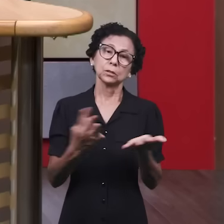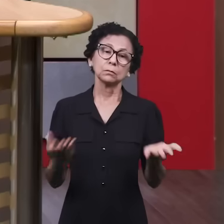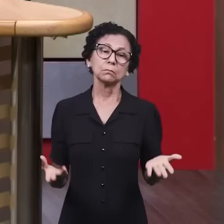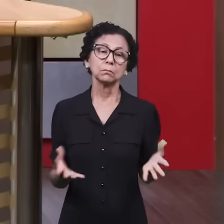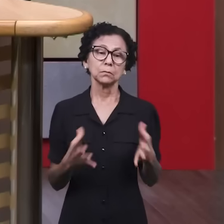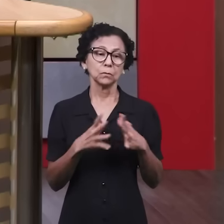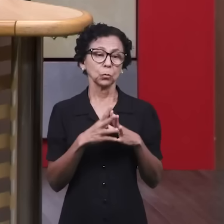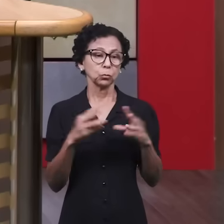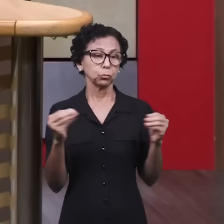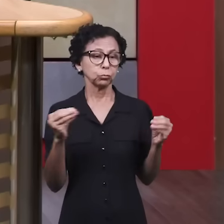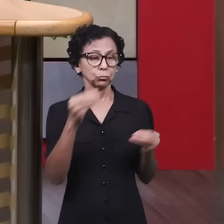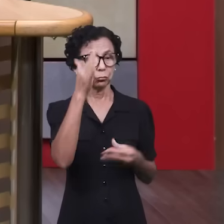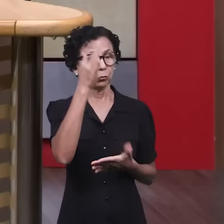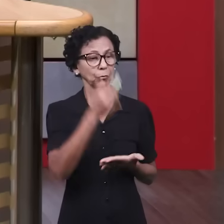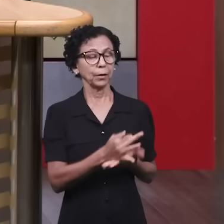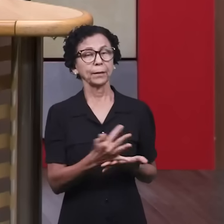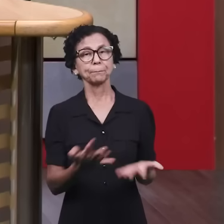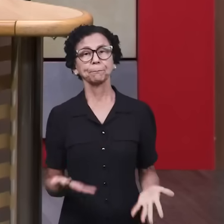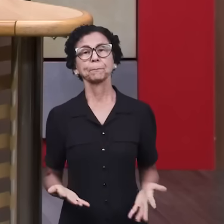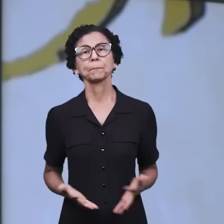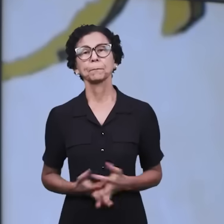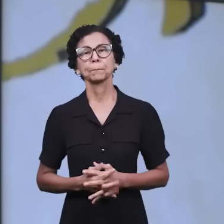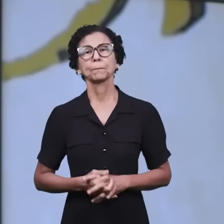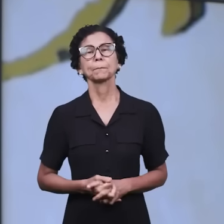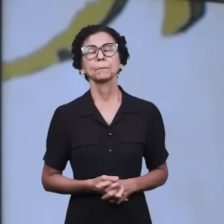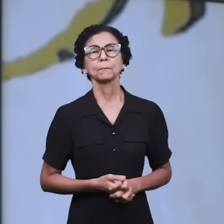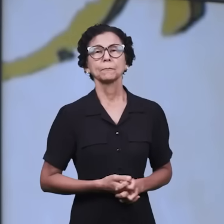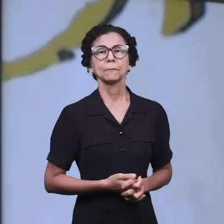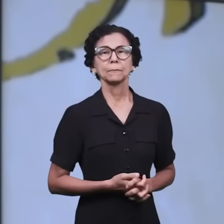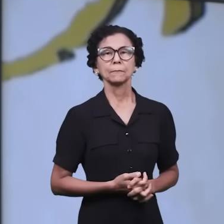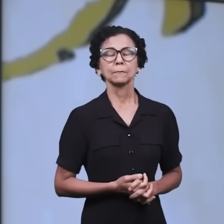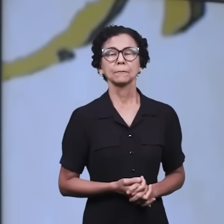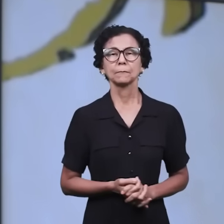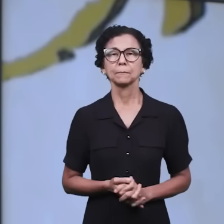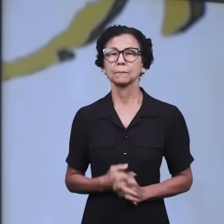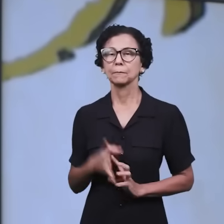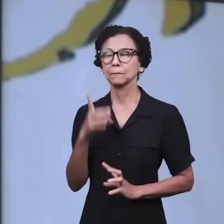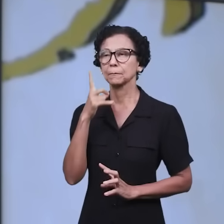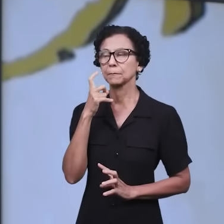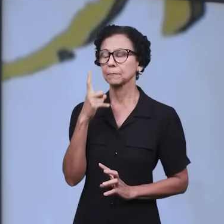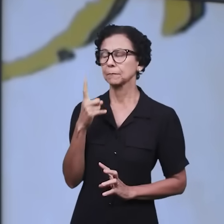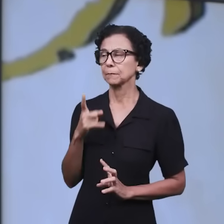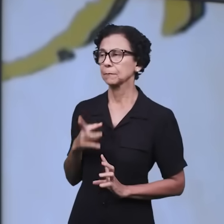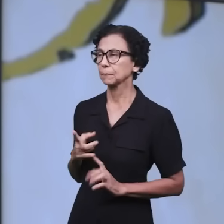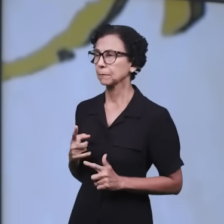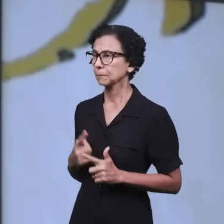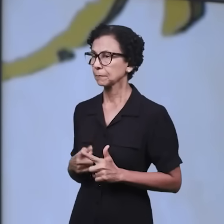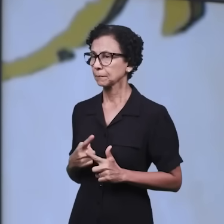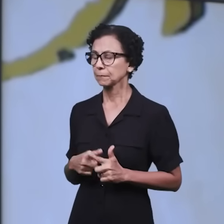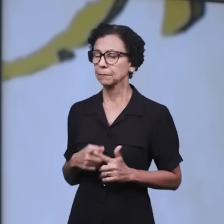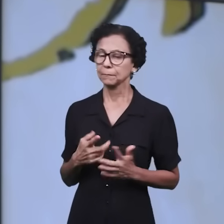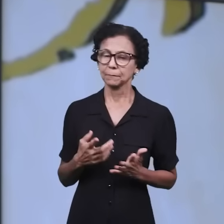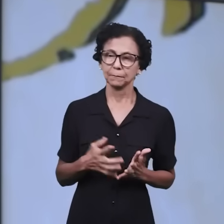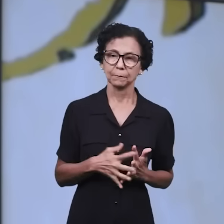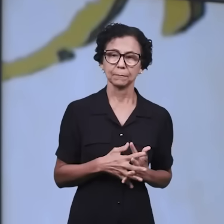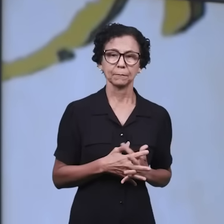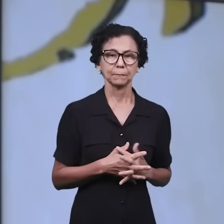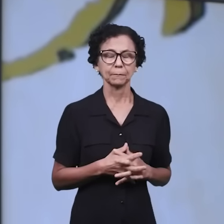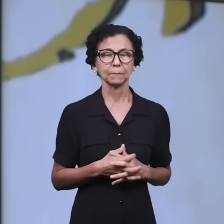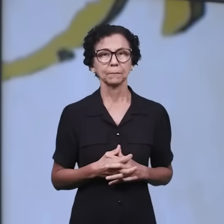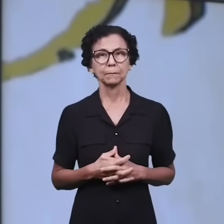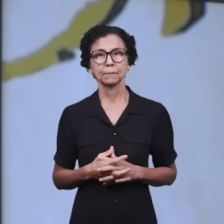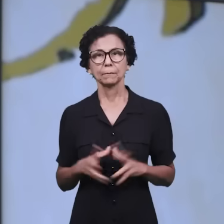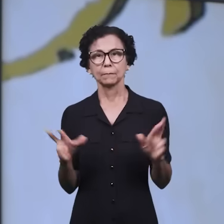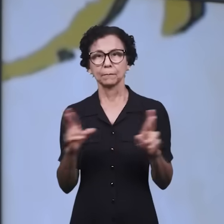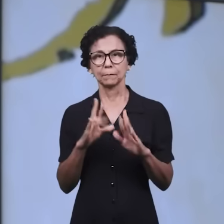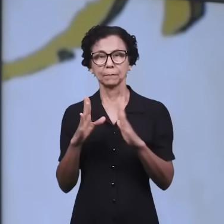É interessante, Amadeu, colocando essa questão, porque a situação, foi citada aí a questão das igrejas, os jovens aparecendo,